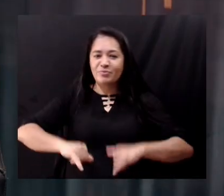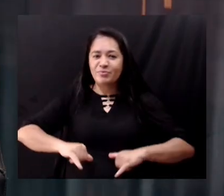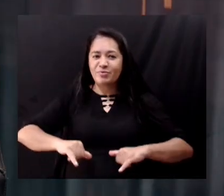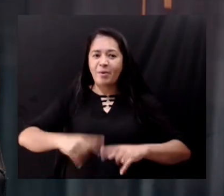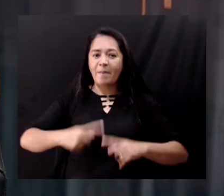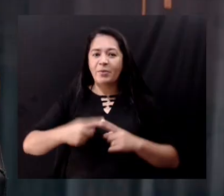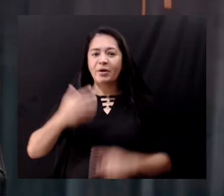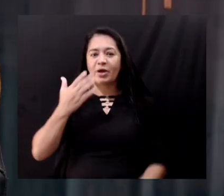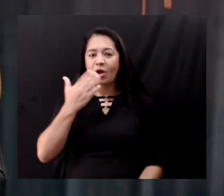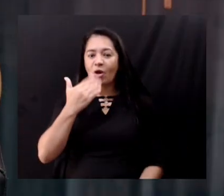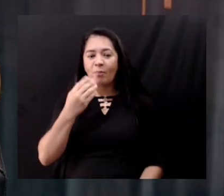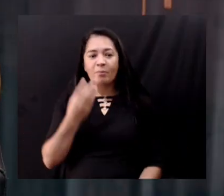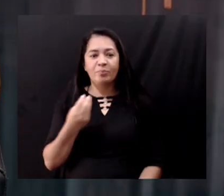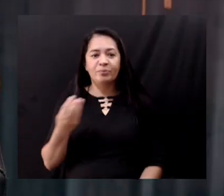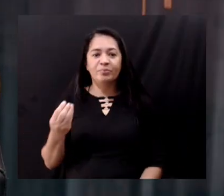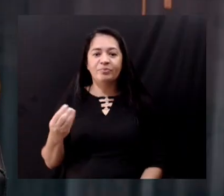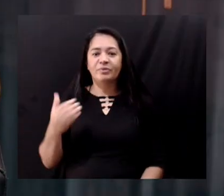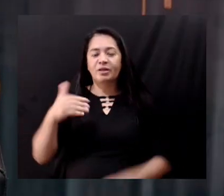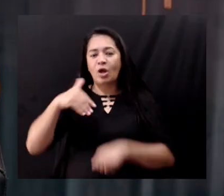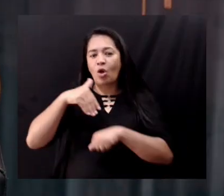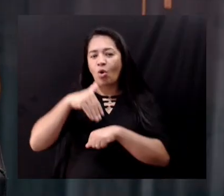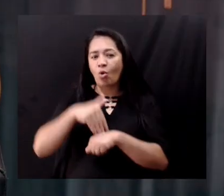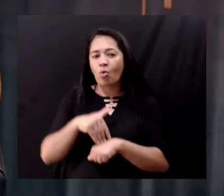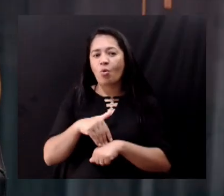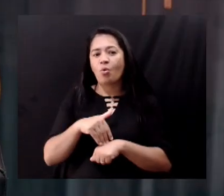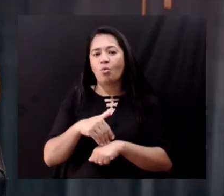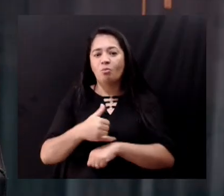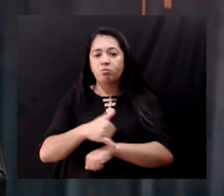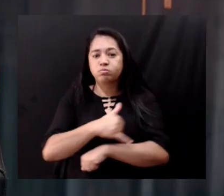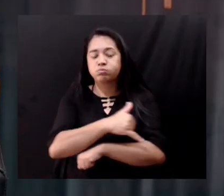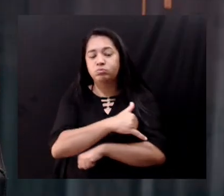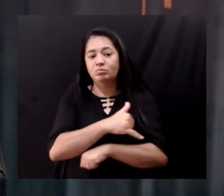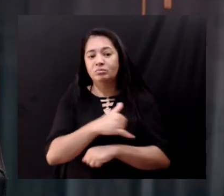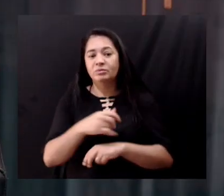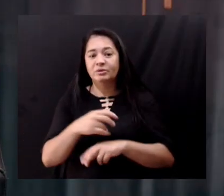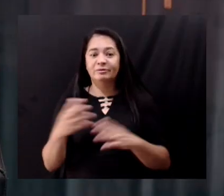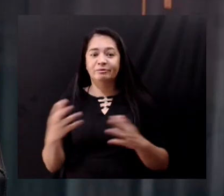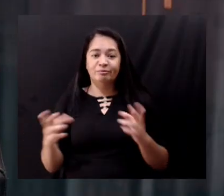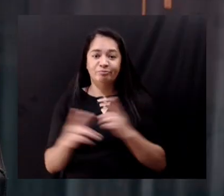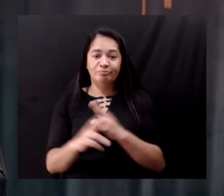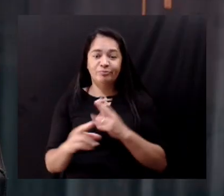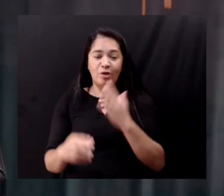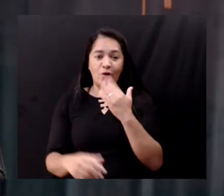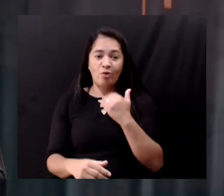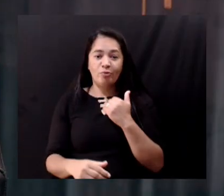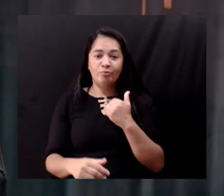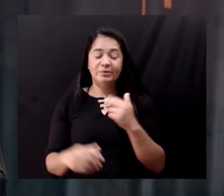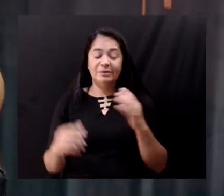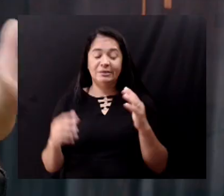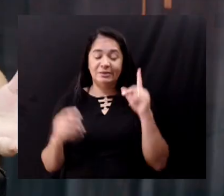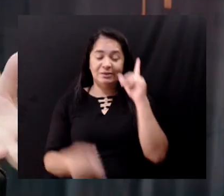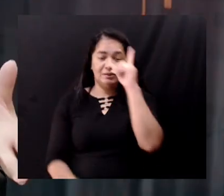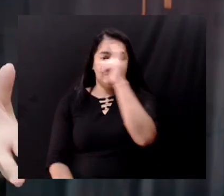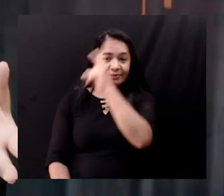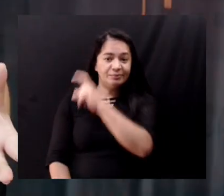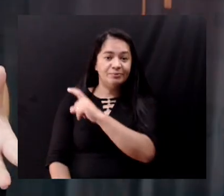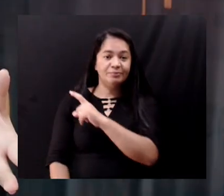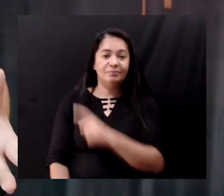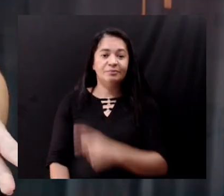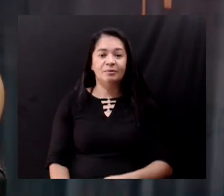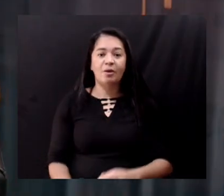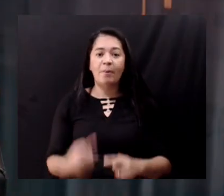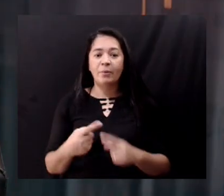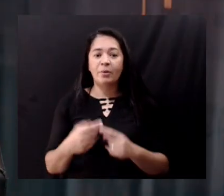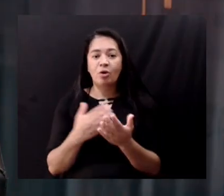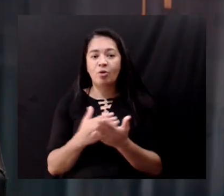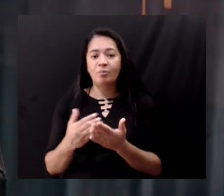gera culpa, a gente gera um ganho de peso, e aí essa relação com a comida vai ficando realmente muito complicada, porque ela começa a enxergar a comida como uma